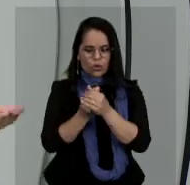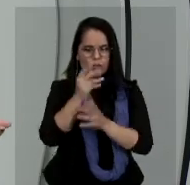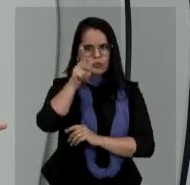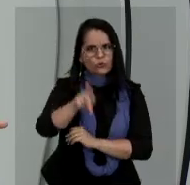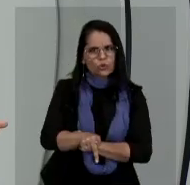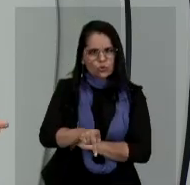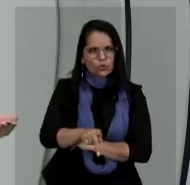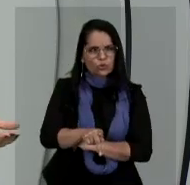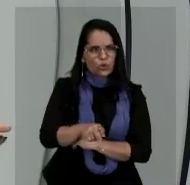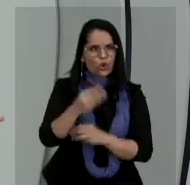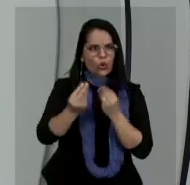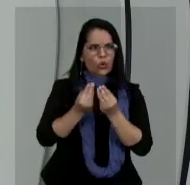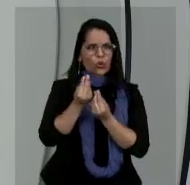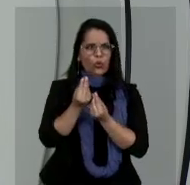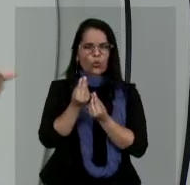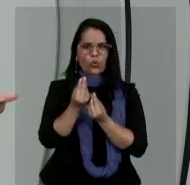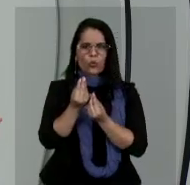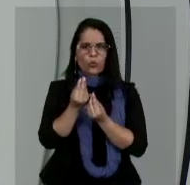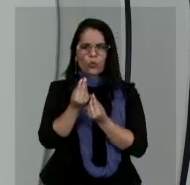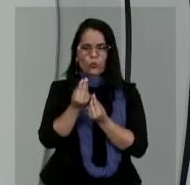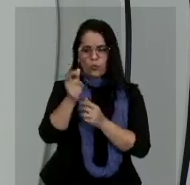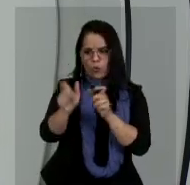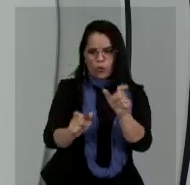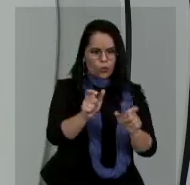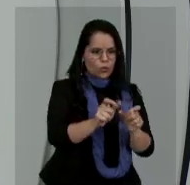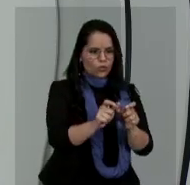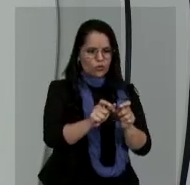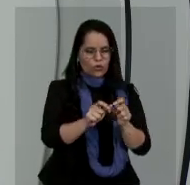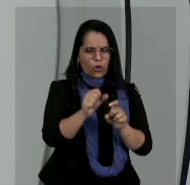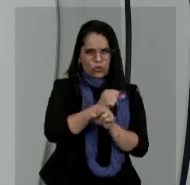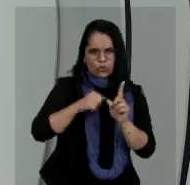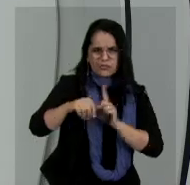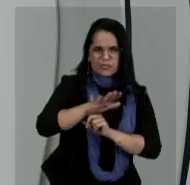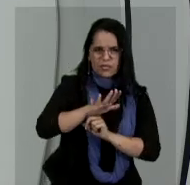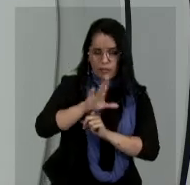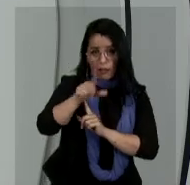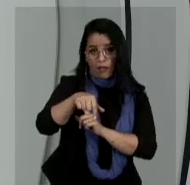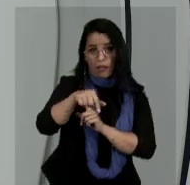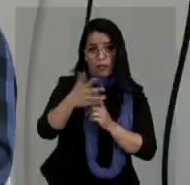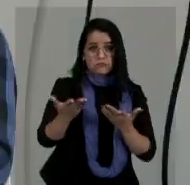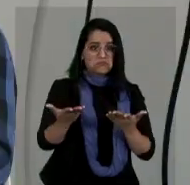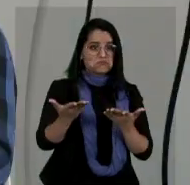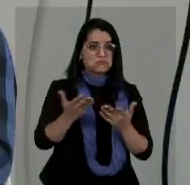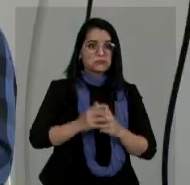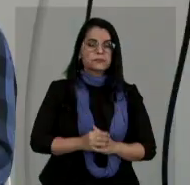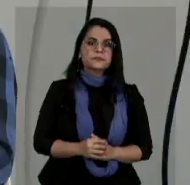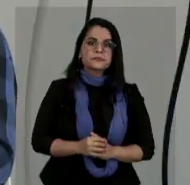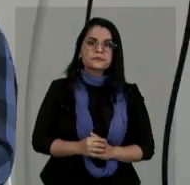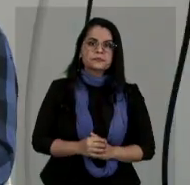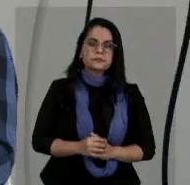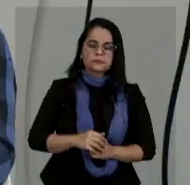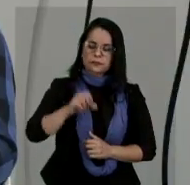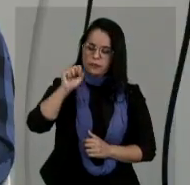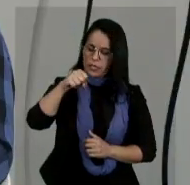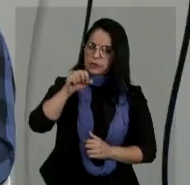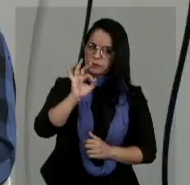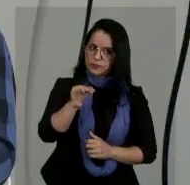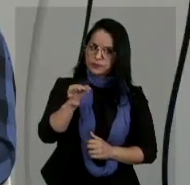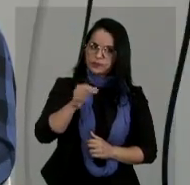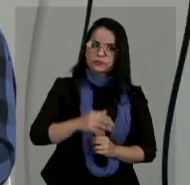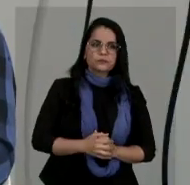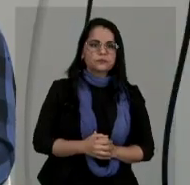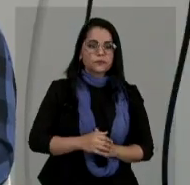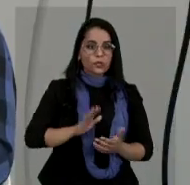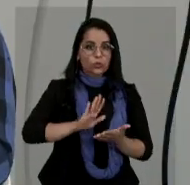incluir os indivíduos numa sociedade, eu poderia dizer. Sim, com certeza.